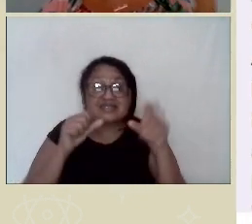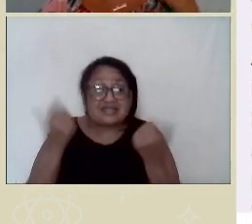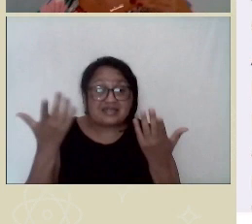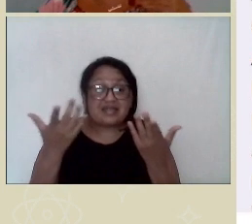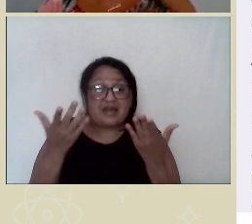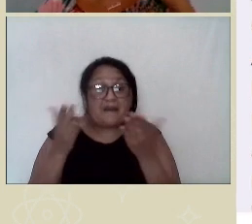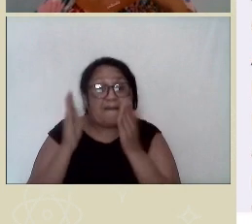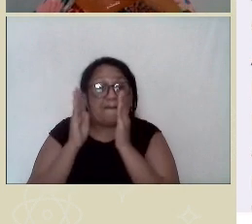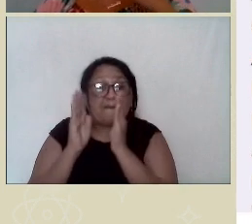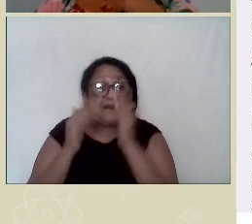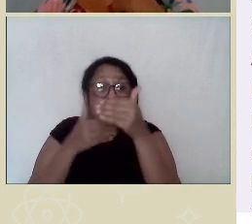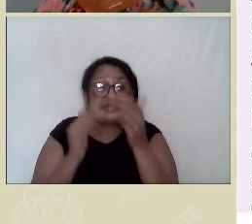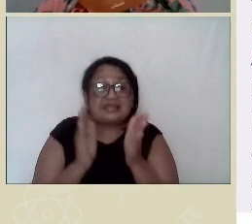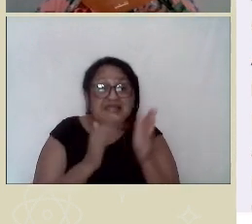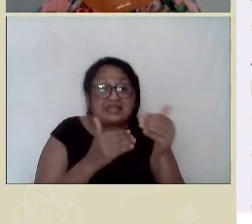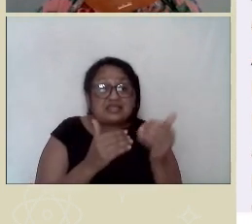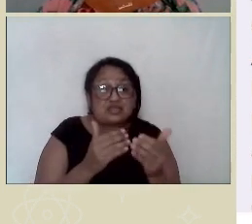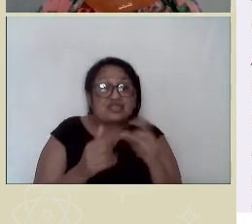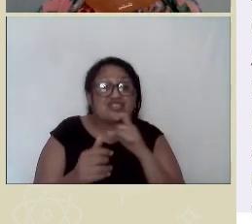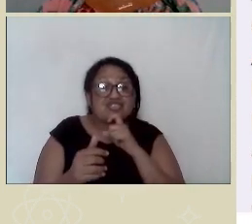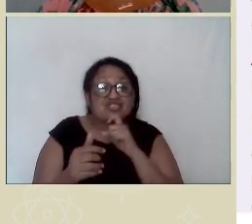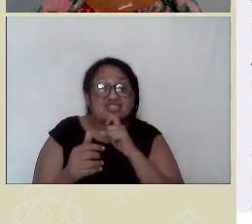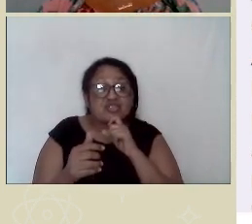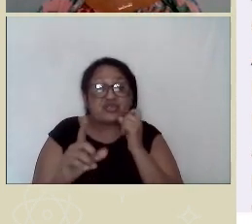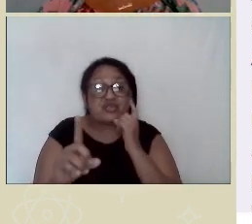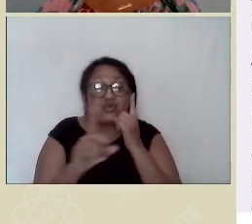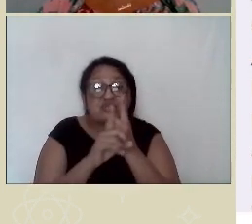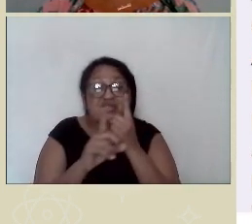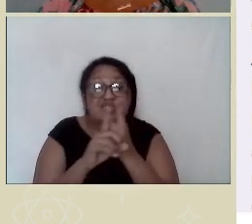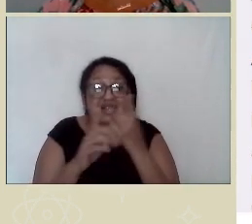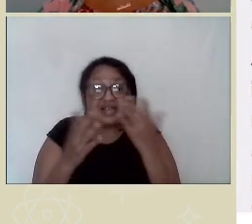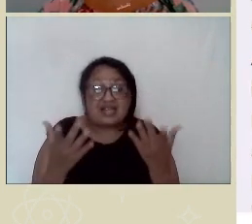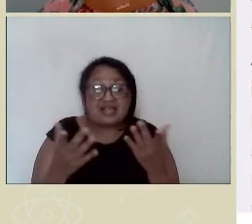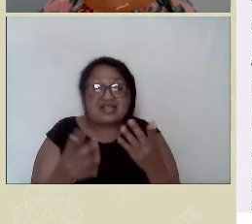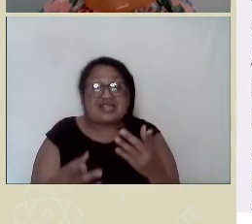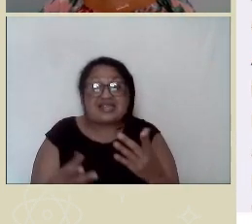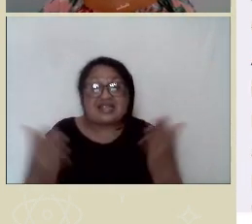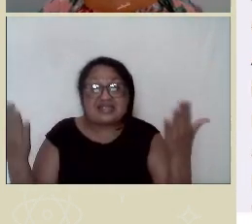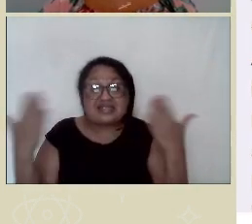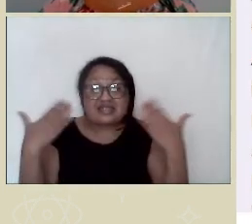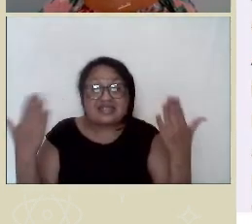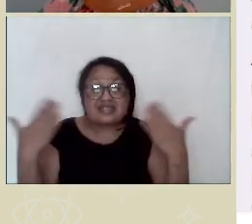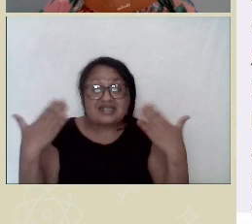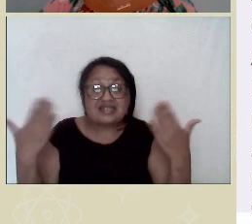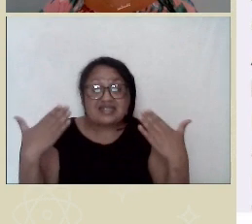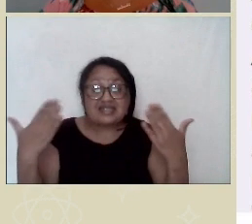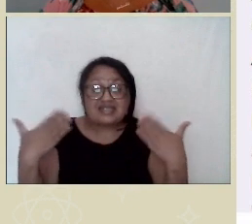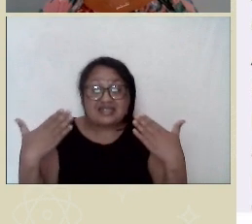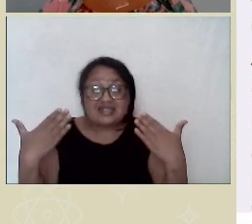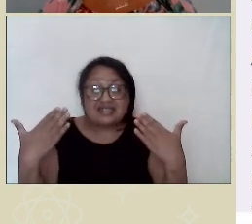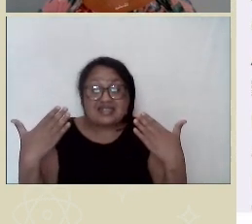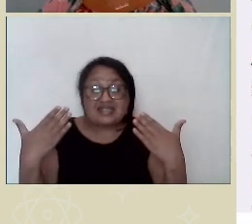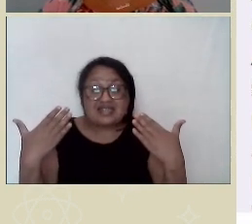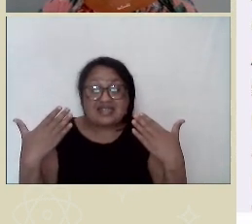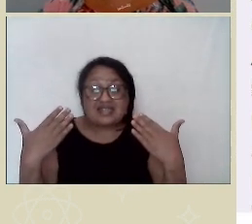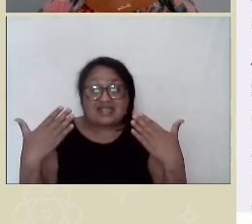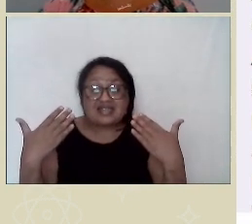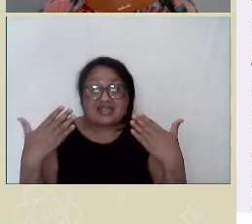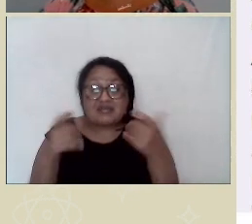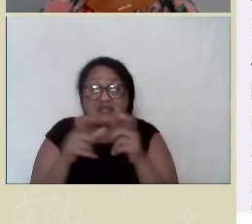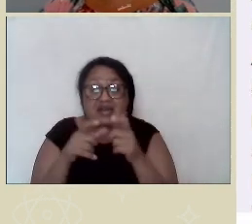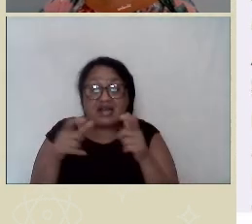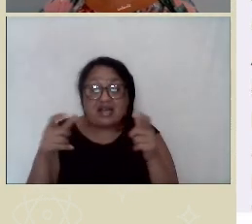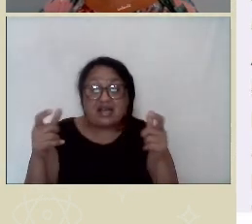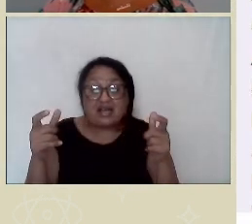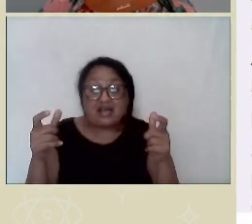do glaciar Kumbu e encontraram que a temperatura era maior do que esperava a temperatura mínima